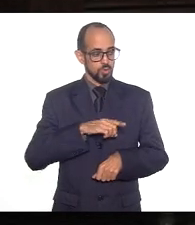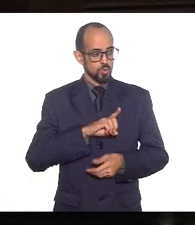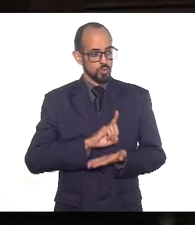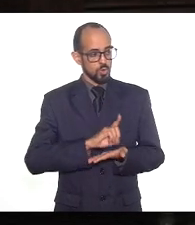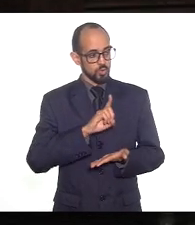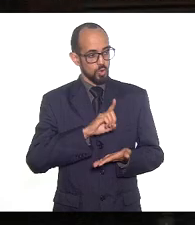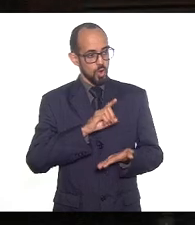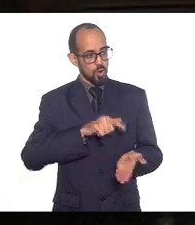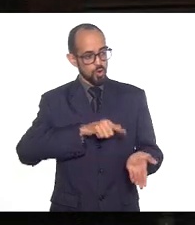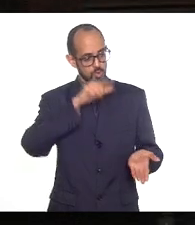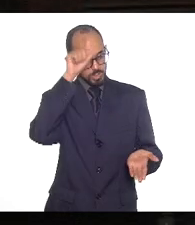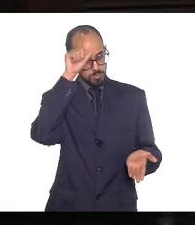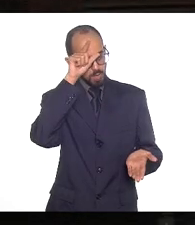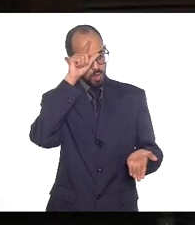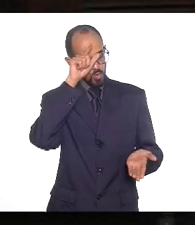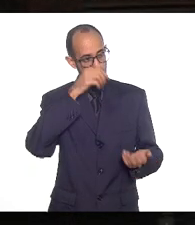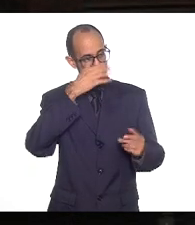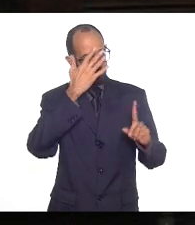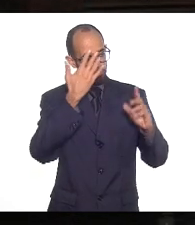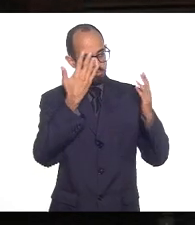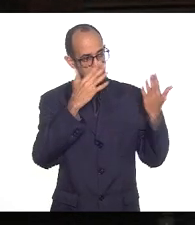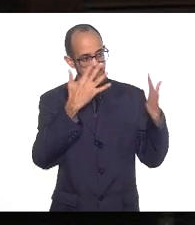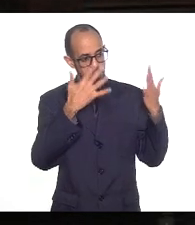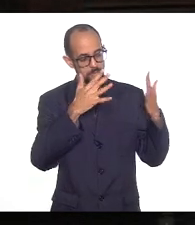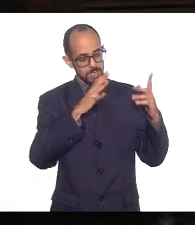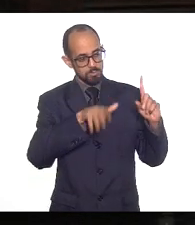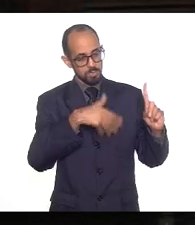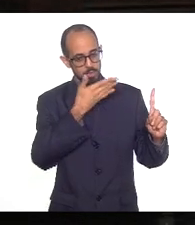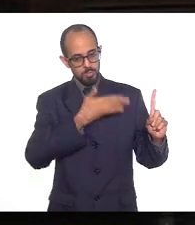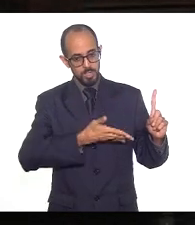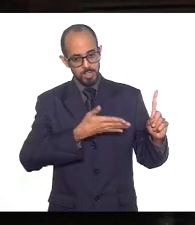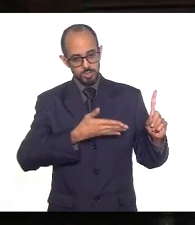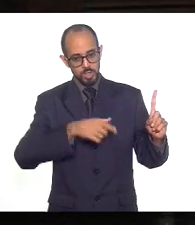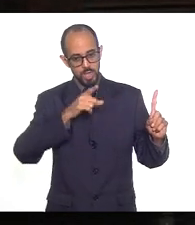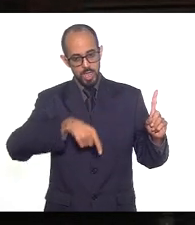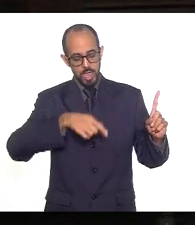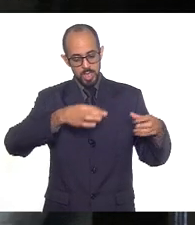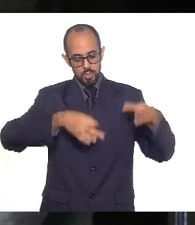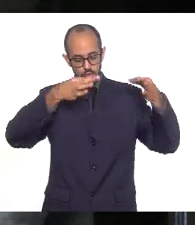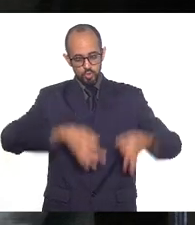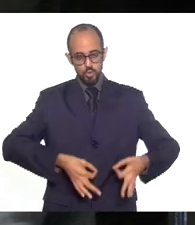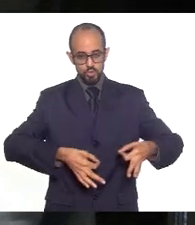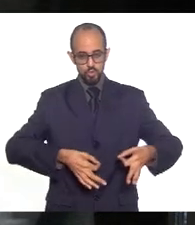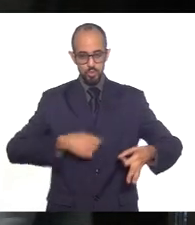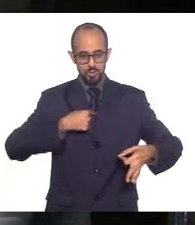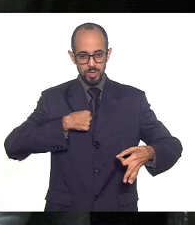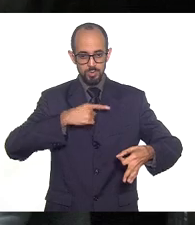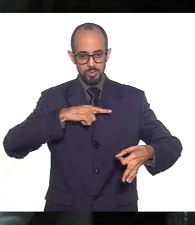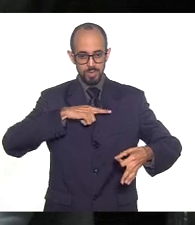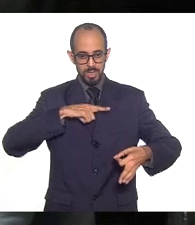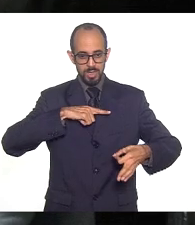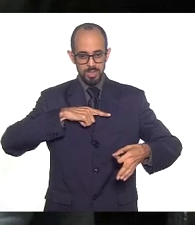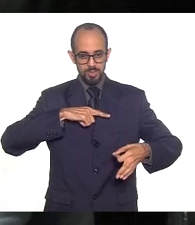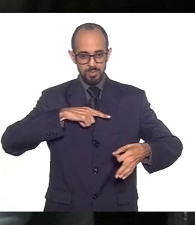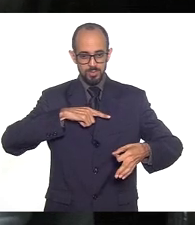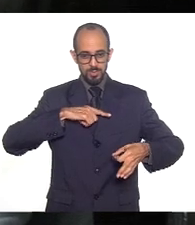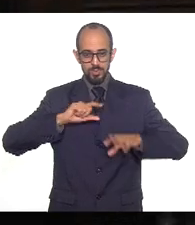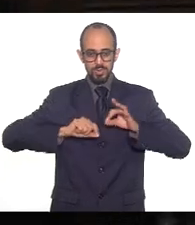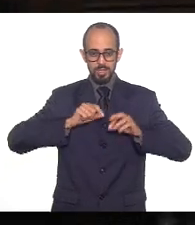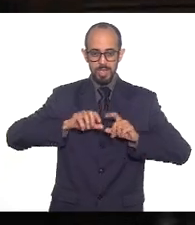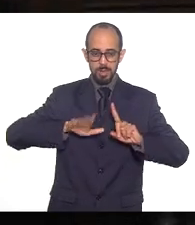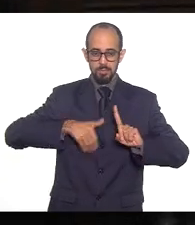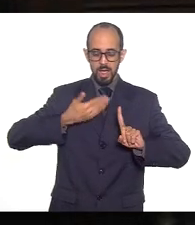Paulo parabéns pela homenagem é muito justo e eu tenho a honra de poder dizer hoje